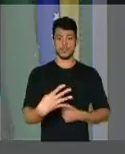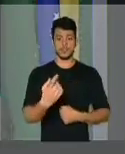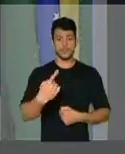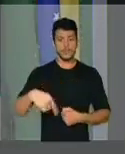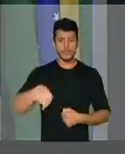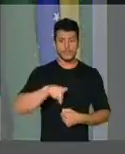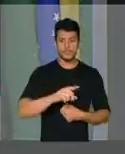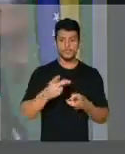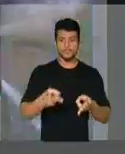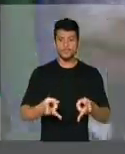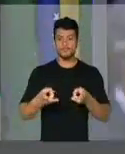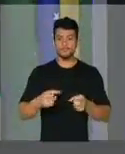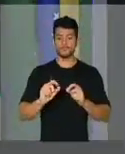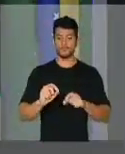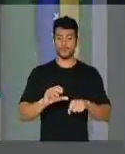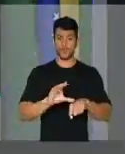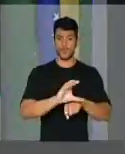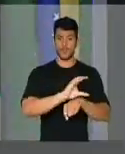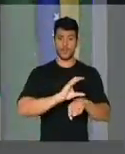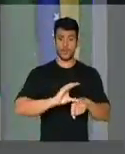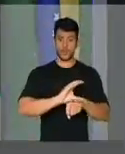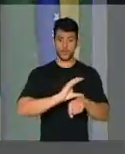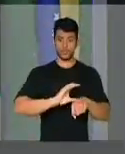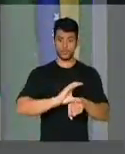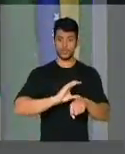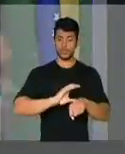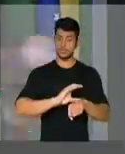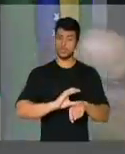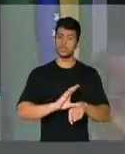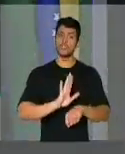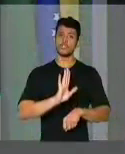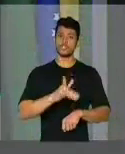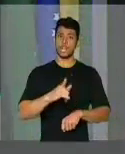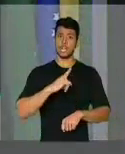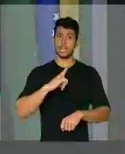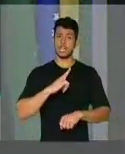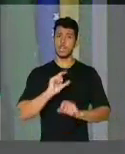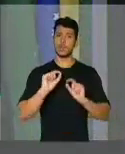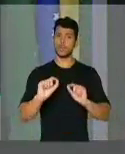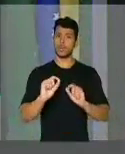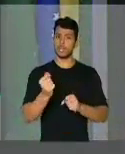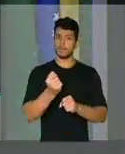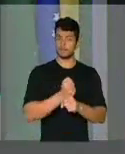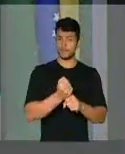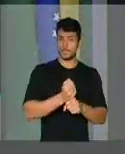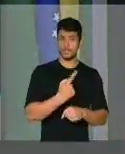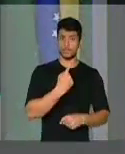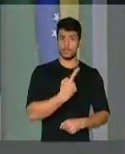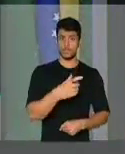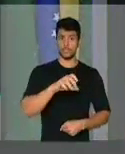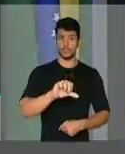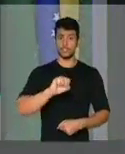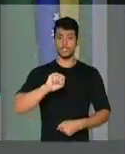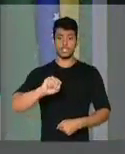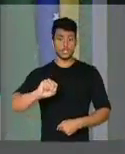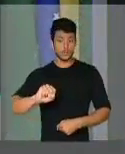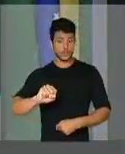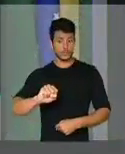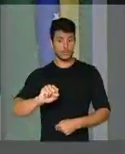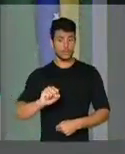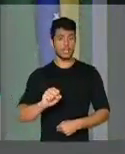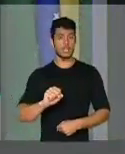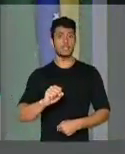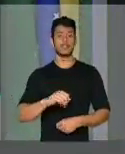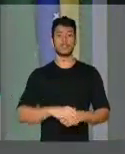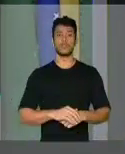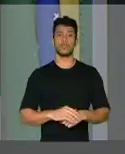Excelências, a Constituição ela foi promulgada em 88 e lá no seu